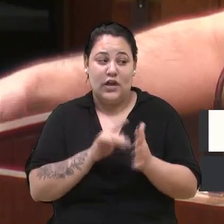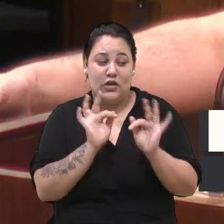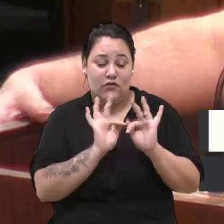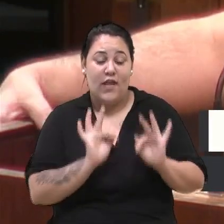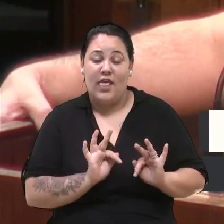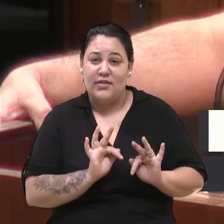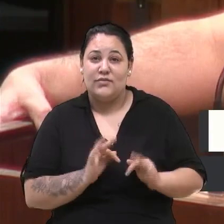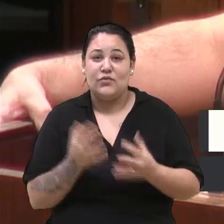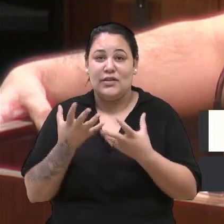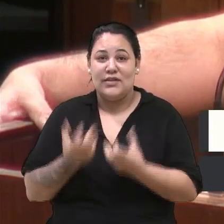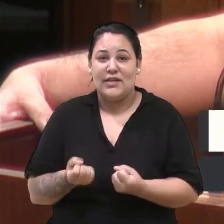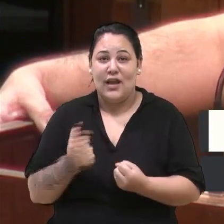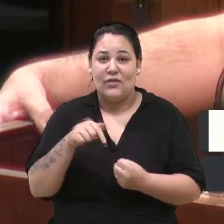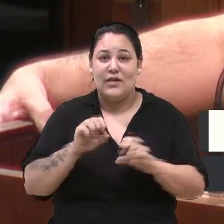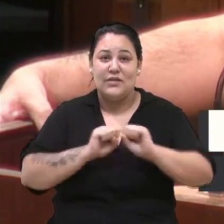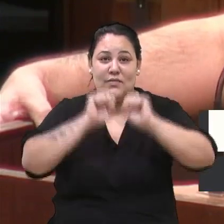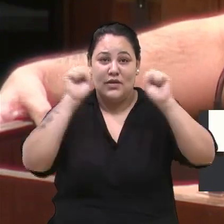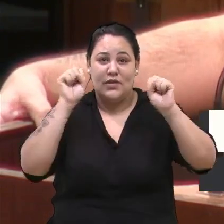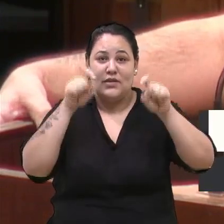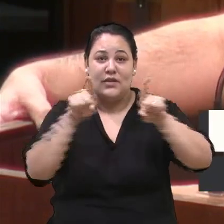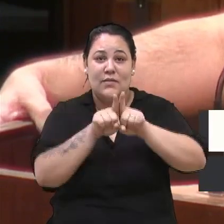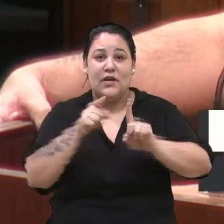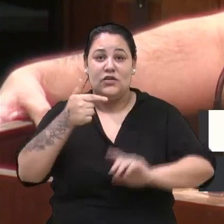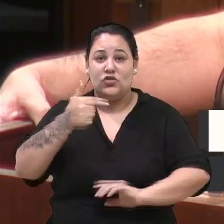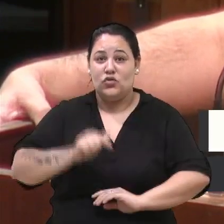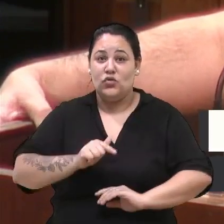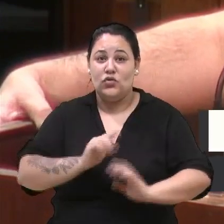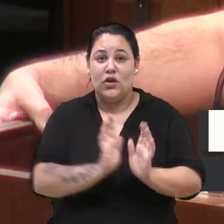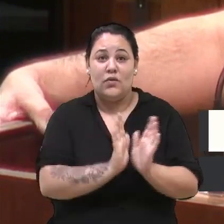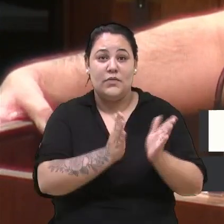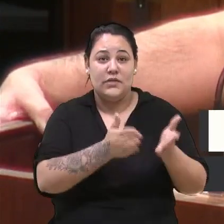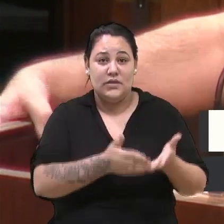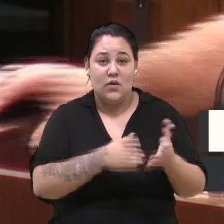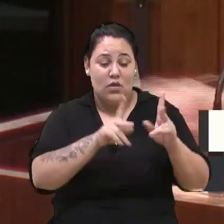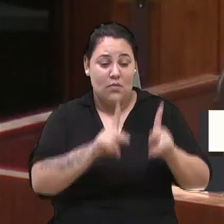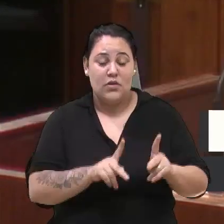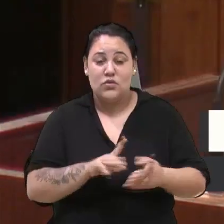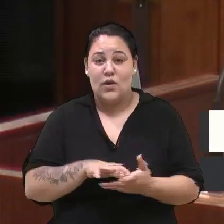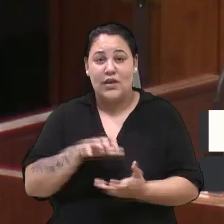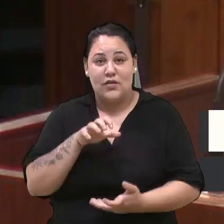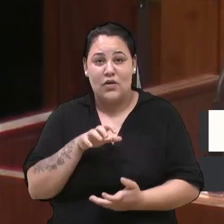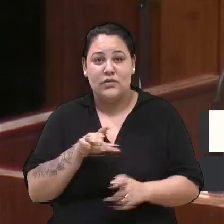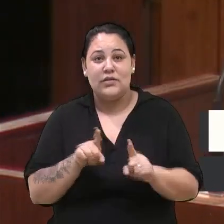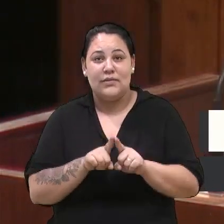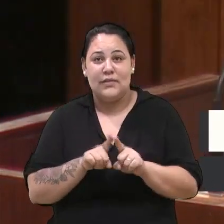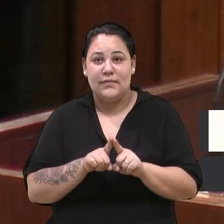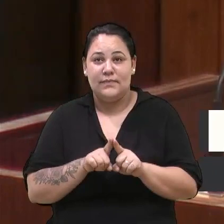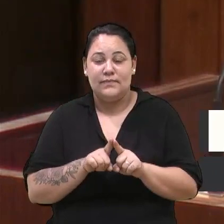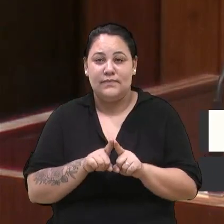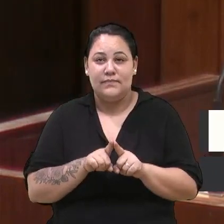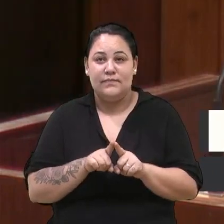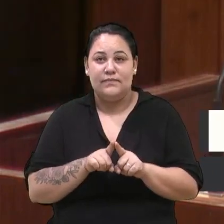manhã, novamente, a Comissão da Pessoa Idosa, a presidência, e está relatando este projeto.